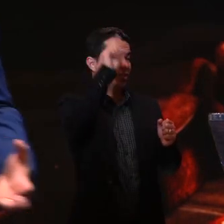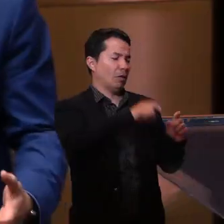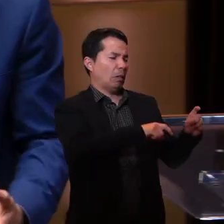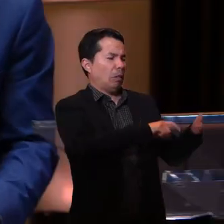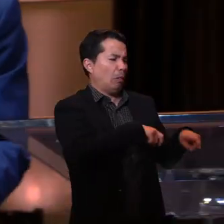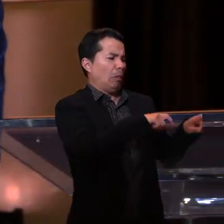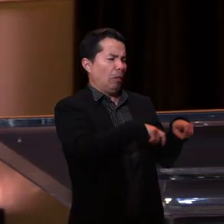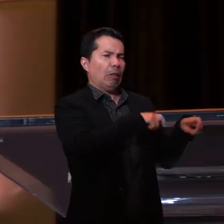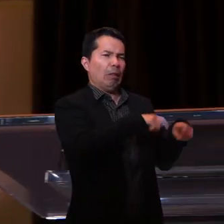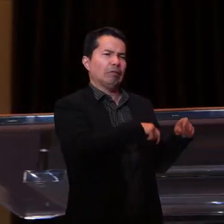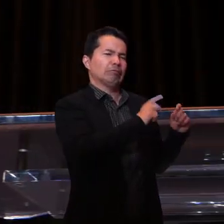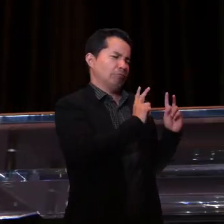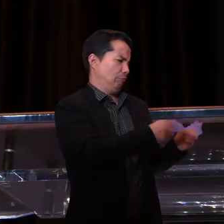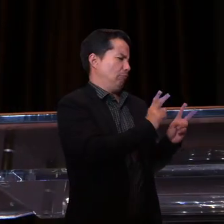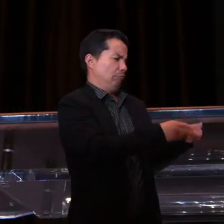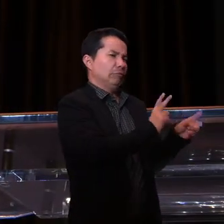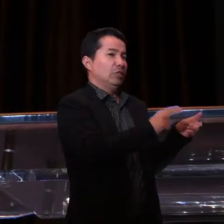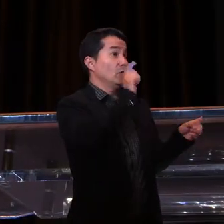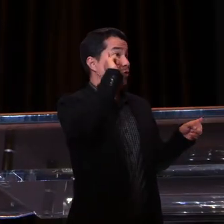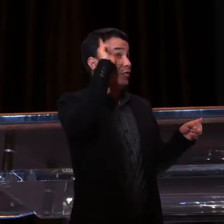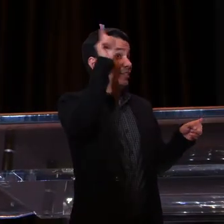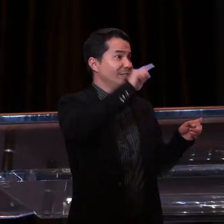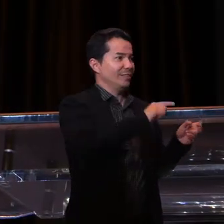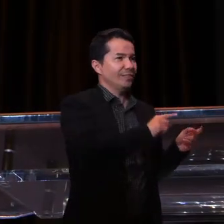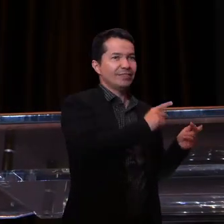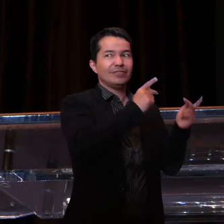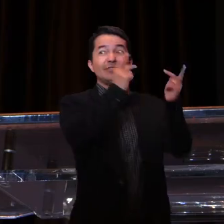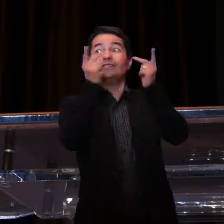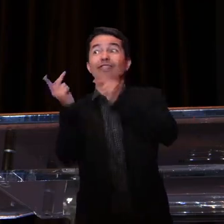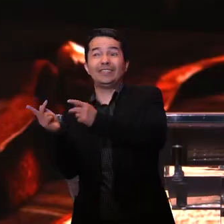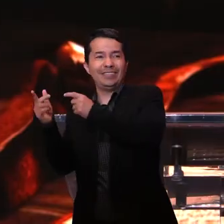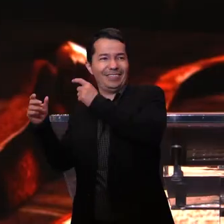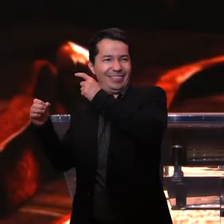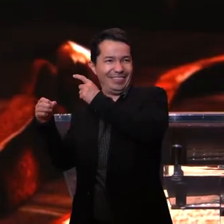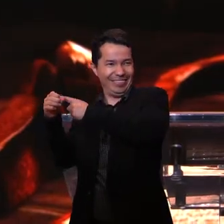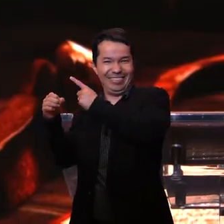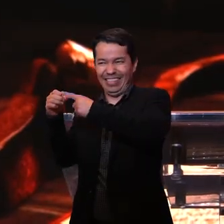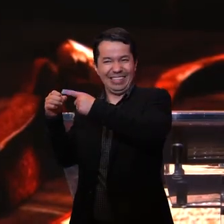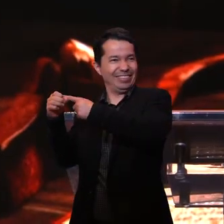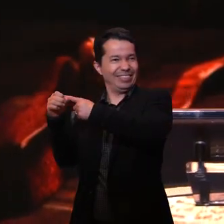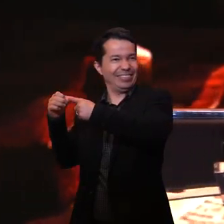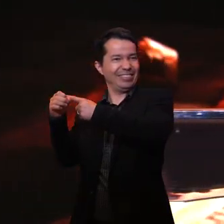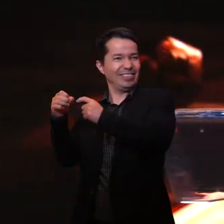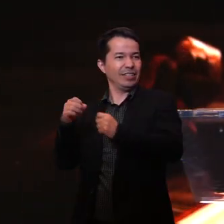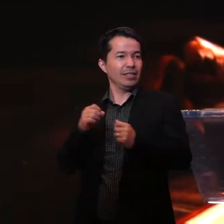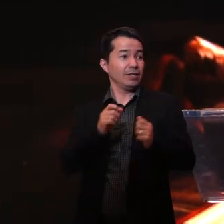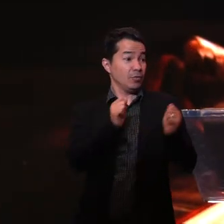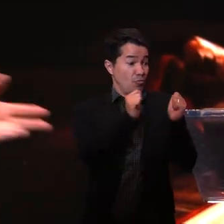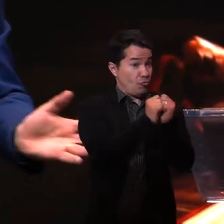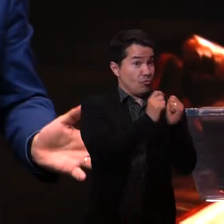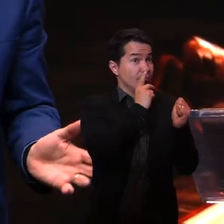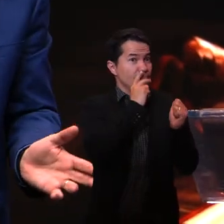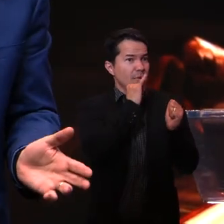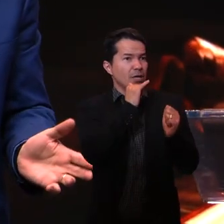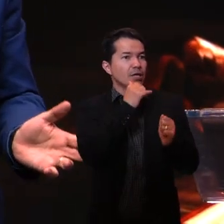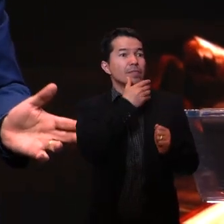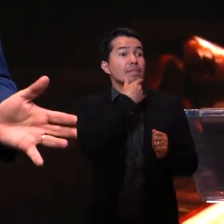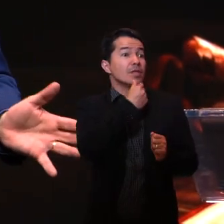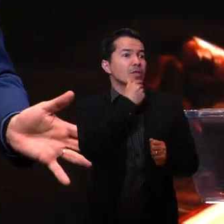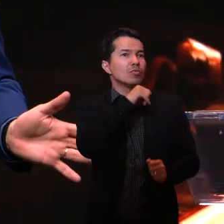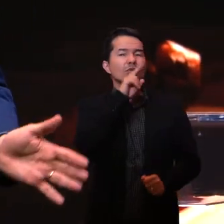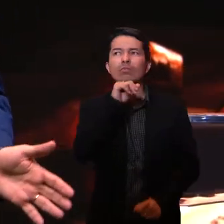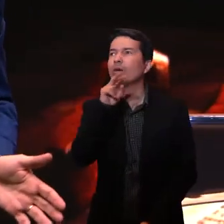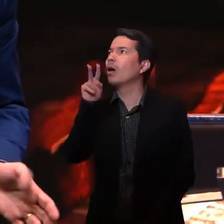eles chegam na cidade, o pai entra num centro comercial e vai para a recepção. E aquele menininho nunca tinha